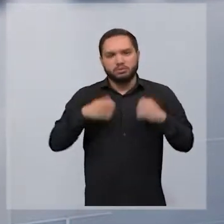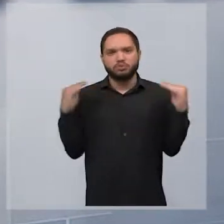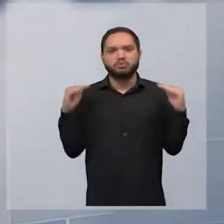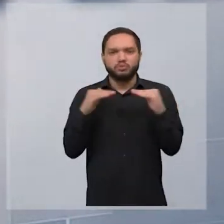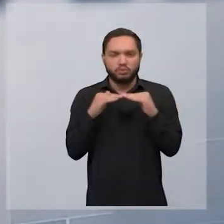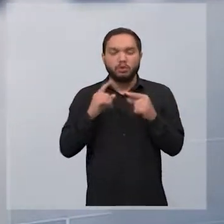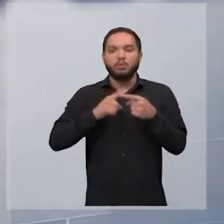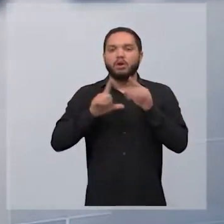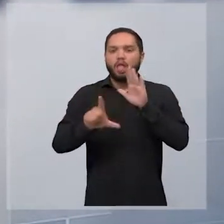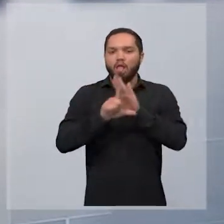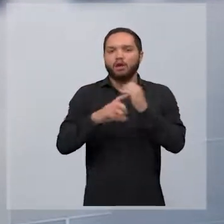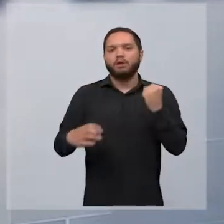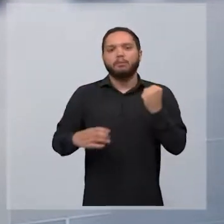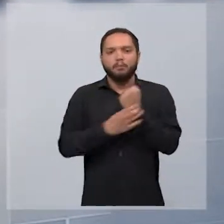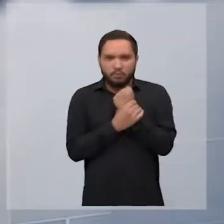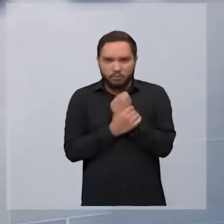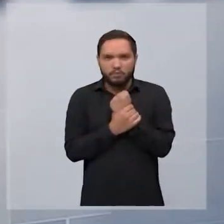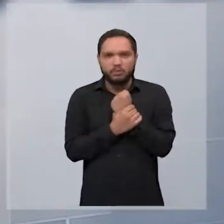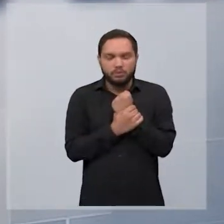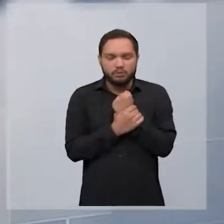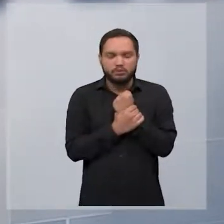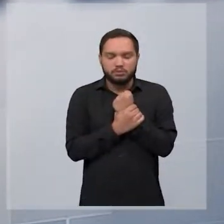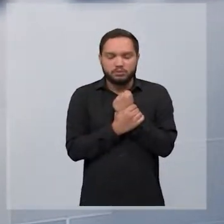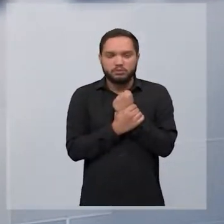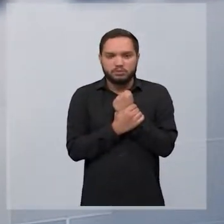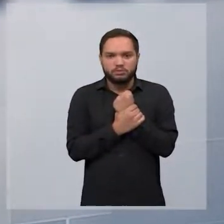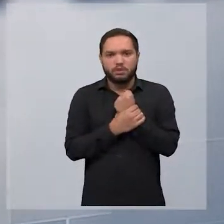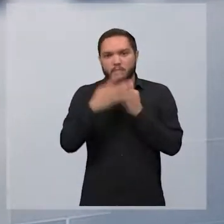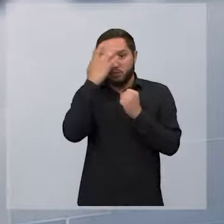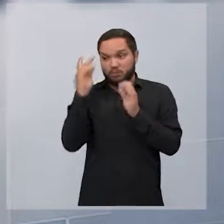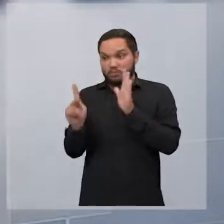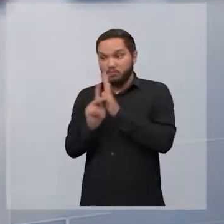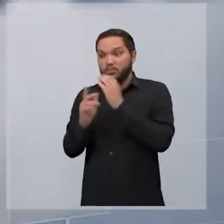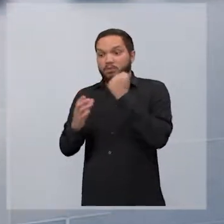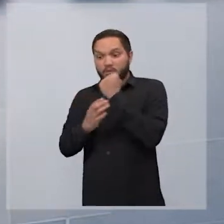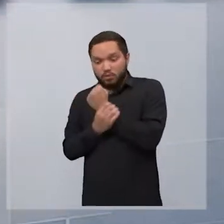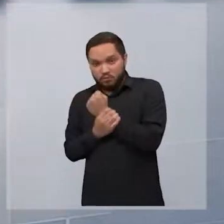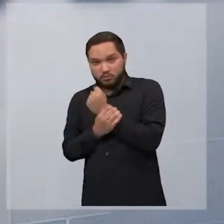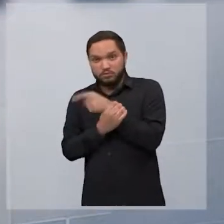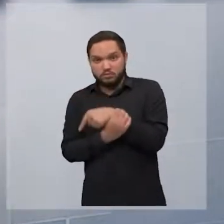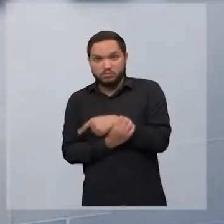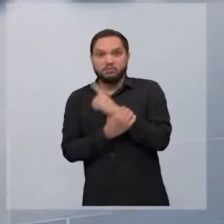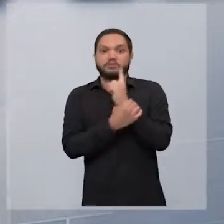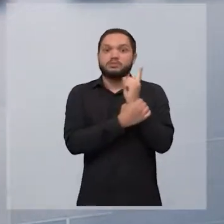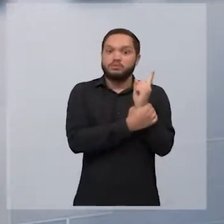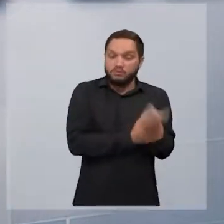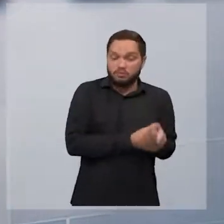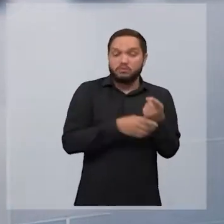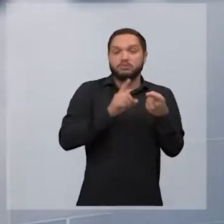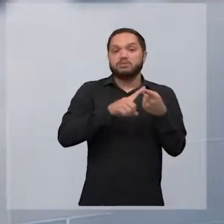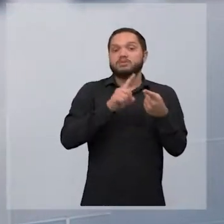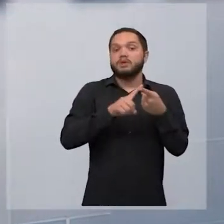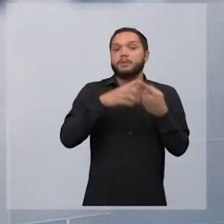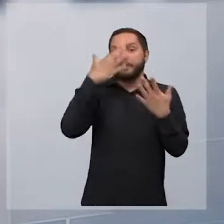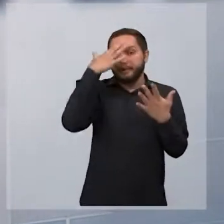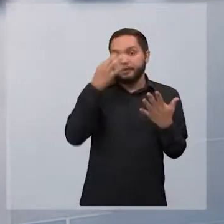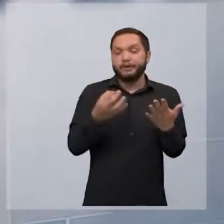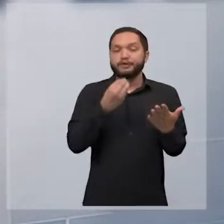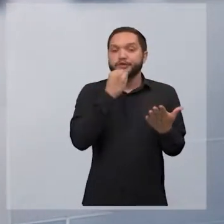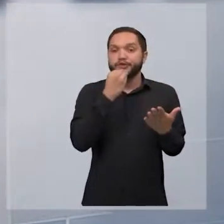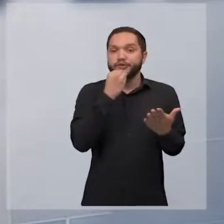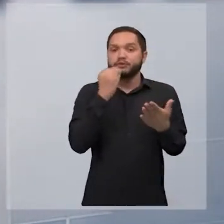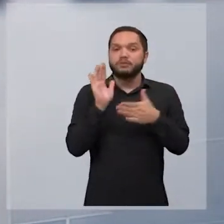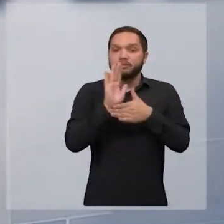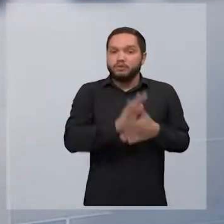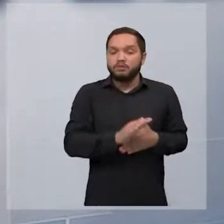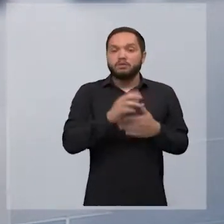proteja o dono, a propriedade privada do mau inquilino, mas deveria haver bom senso e justeza para que não haja